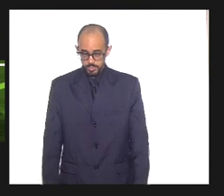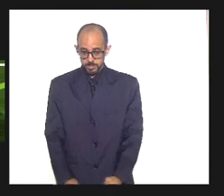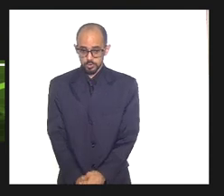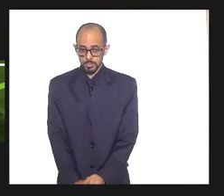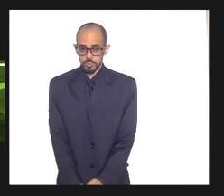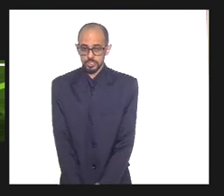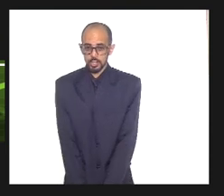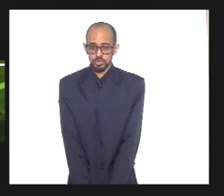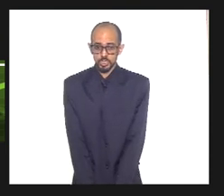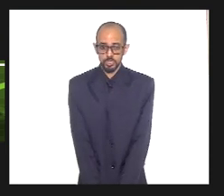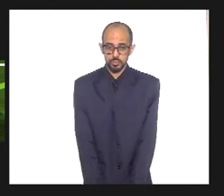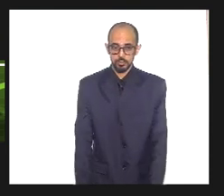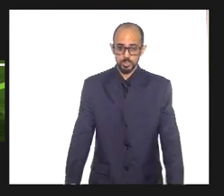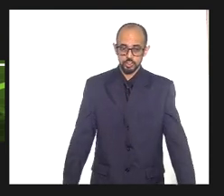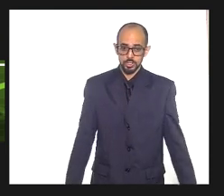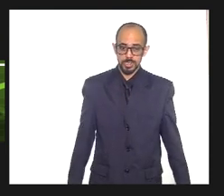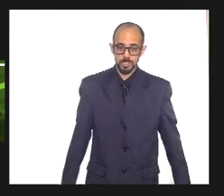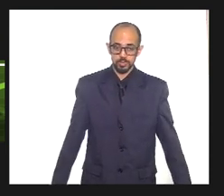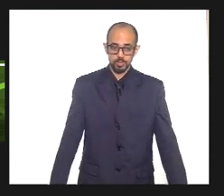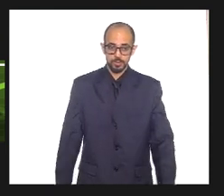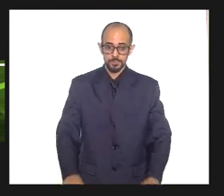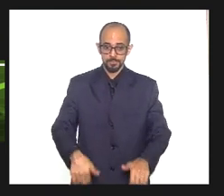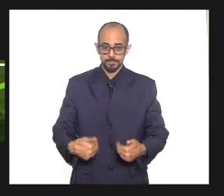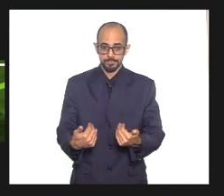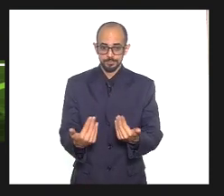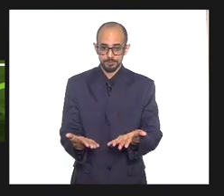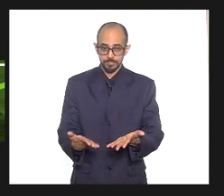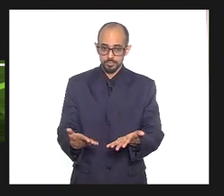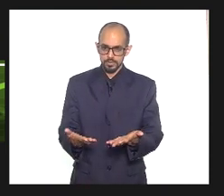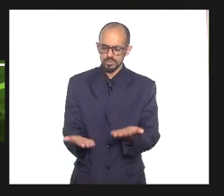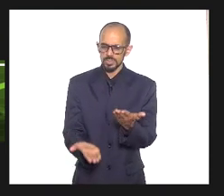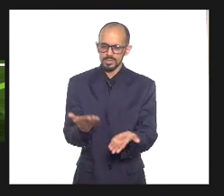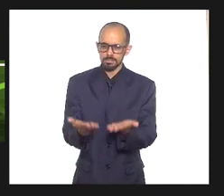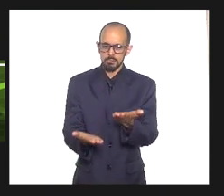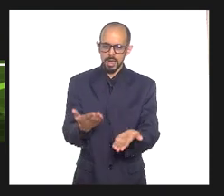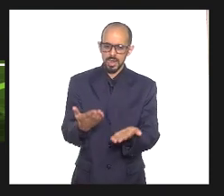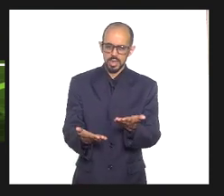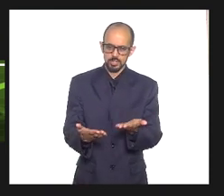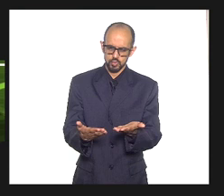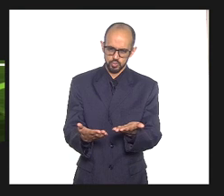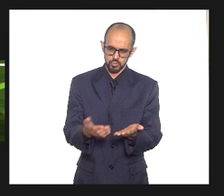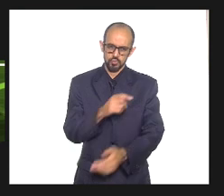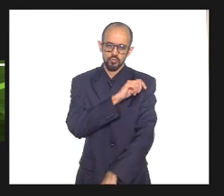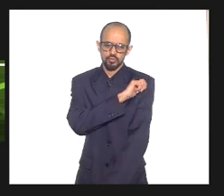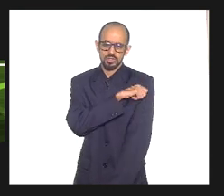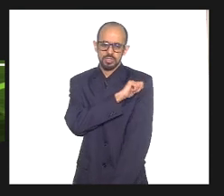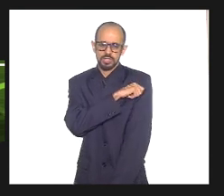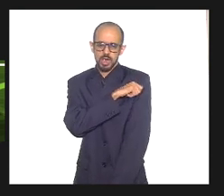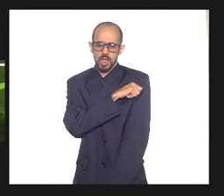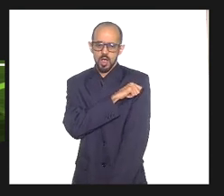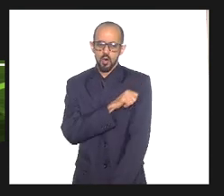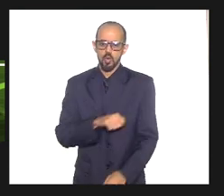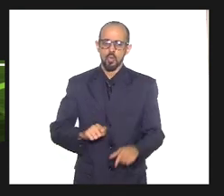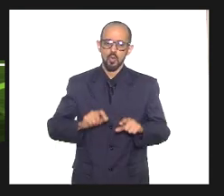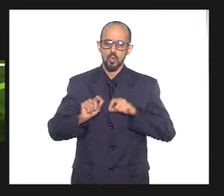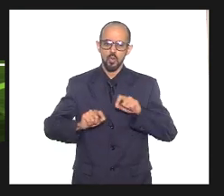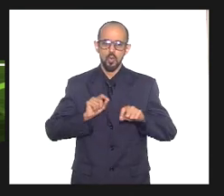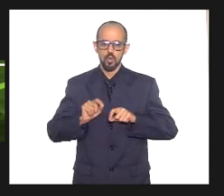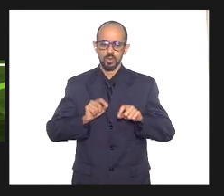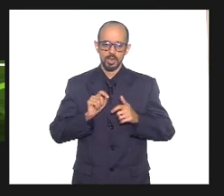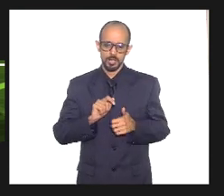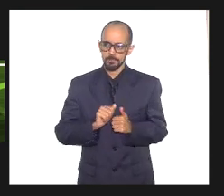agora mais especificamente dos resultados fiscais, antes de entrar nos resultados fiscais,